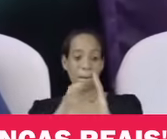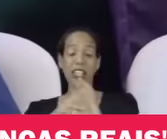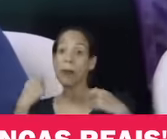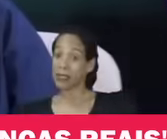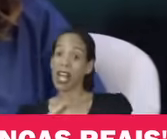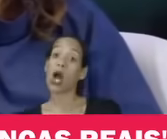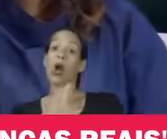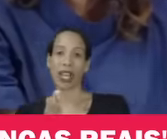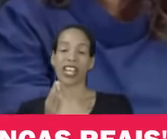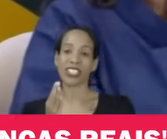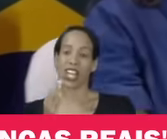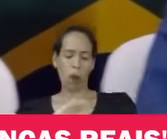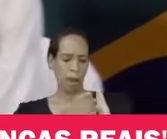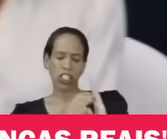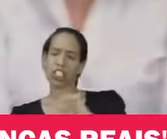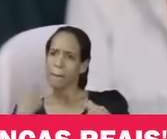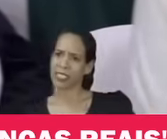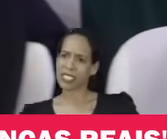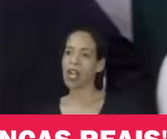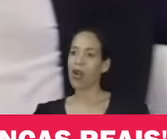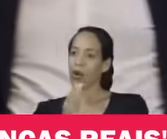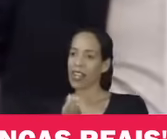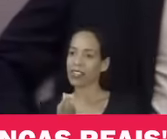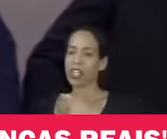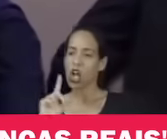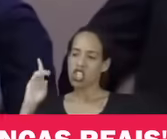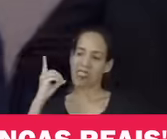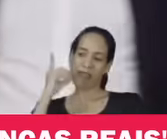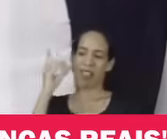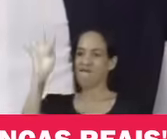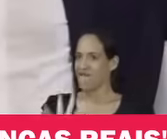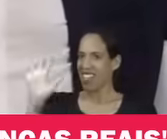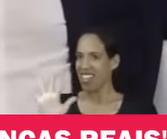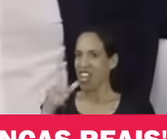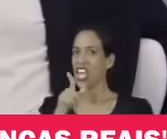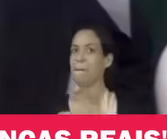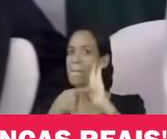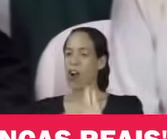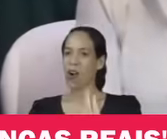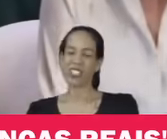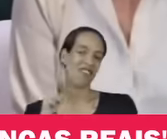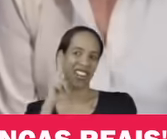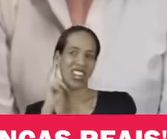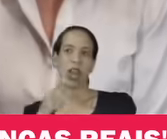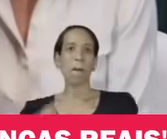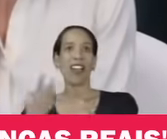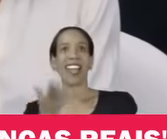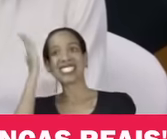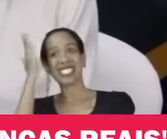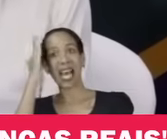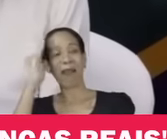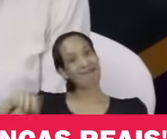coragem. O partido tem que ter coragem. Não é o deputado federal que indica um candidato a vereador porque quer fazer dobradinha